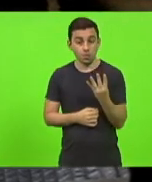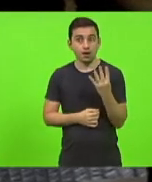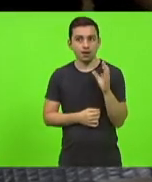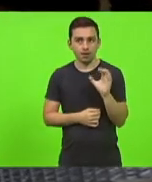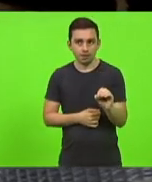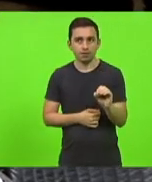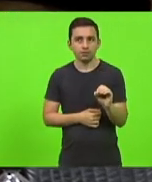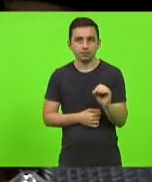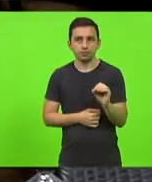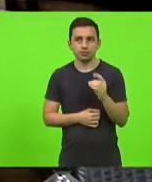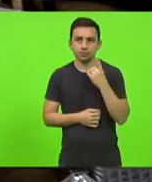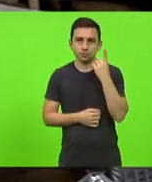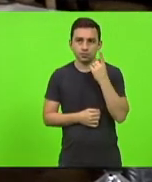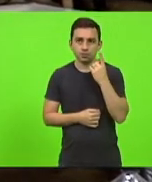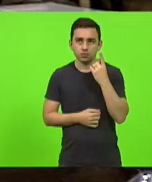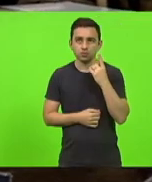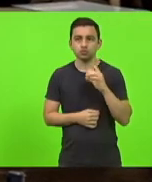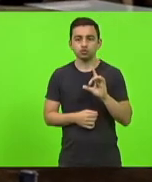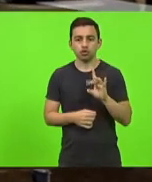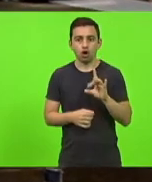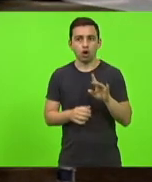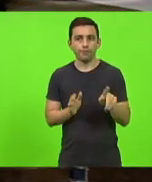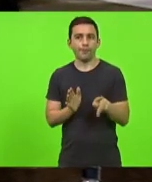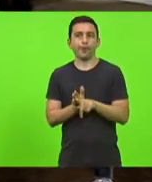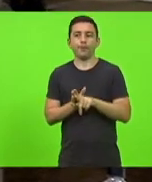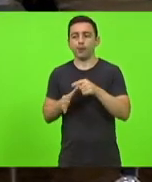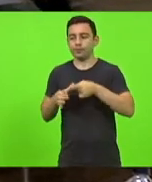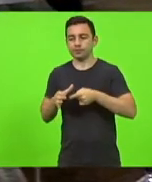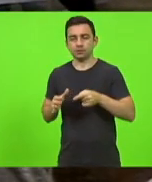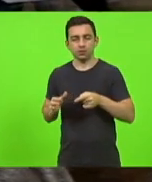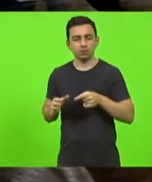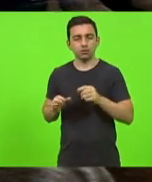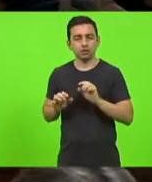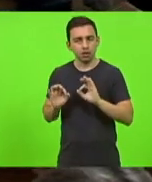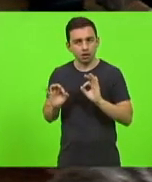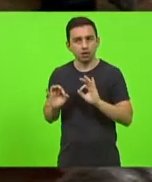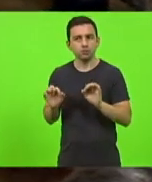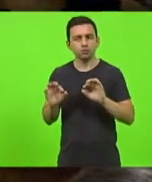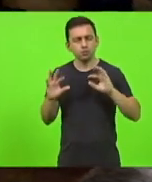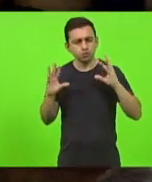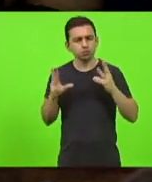deputados, não apenas aos integrantes das três comissões, deputado Zé Milton,